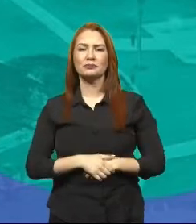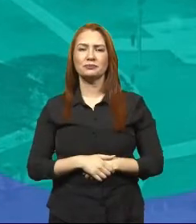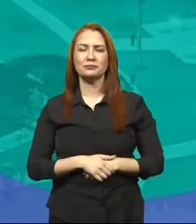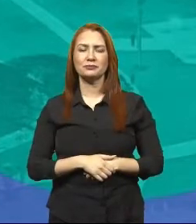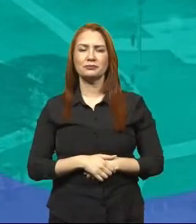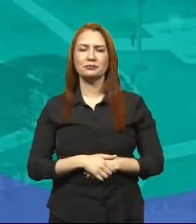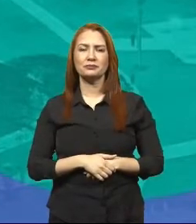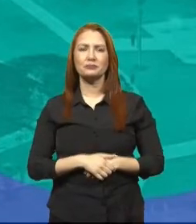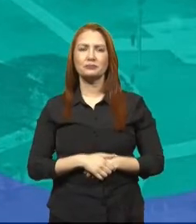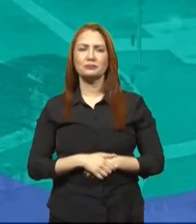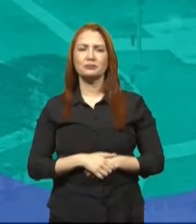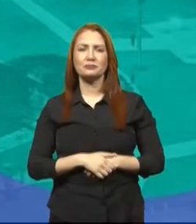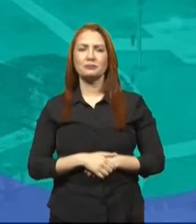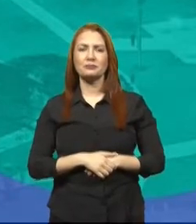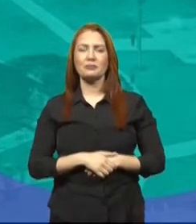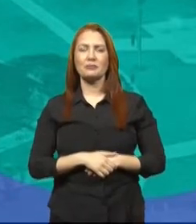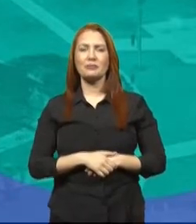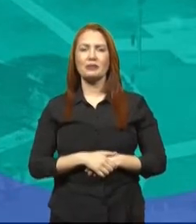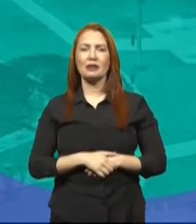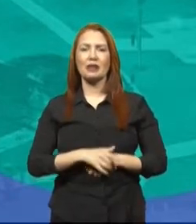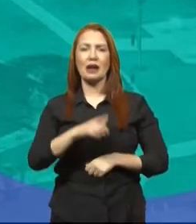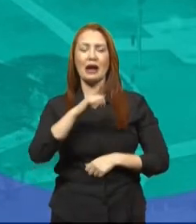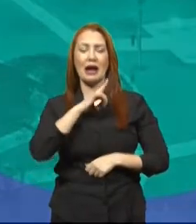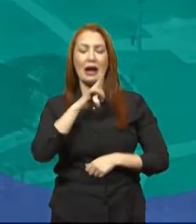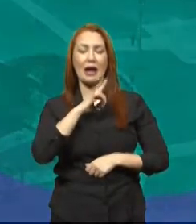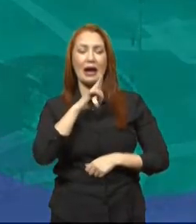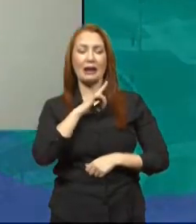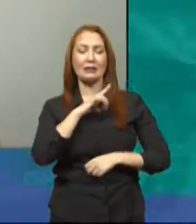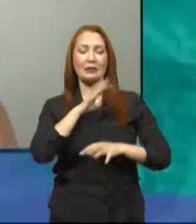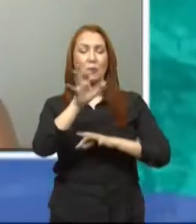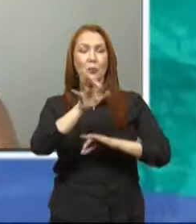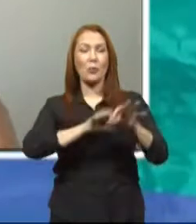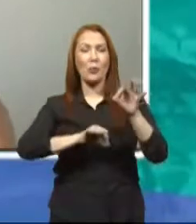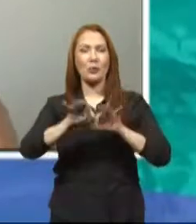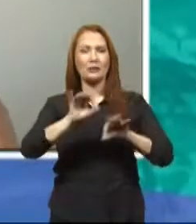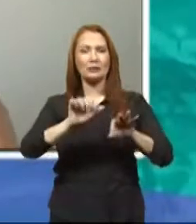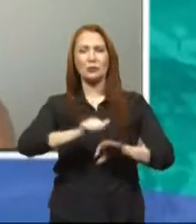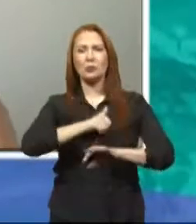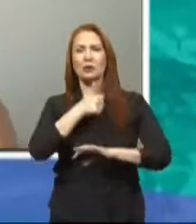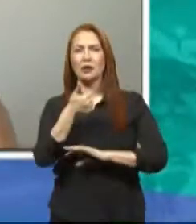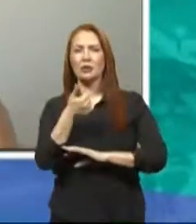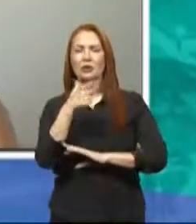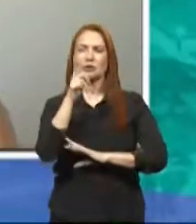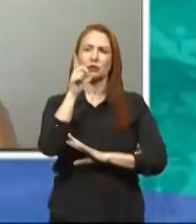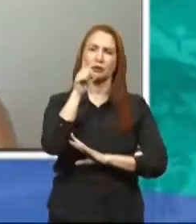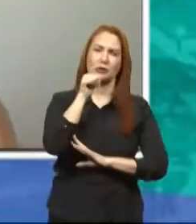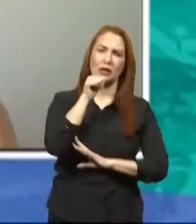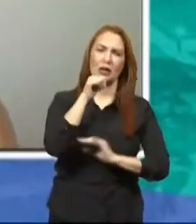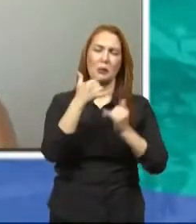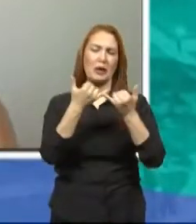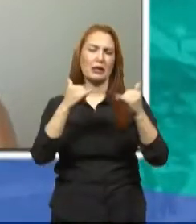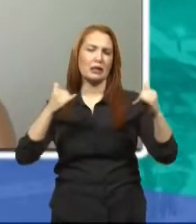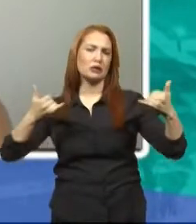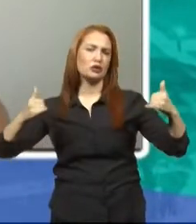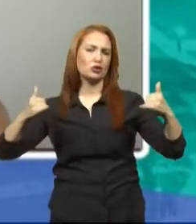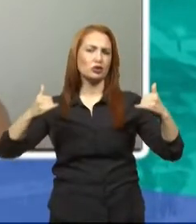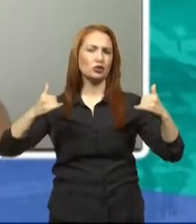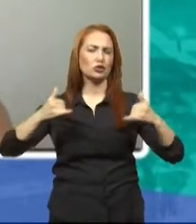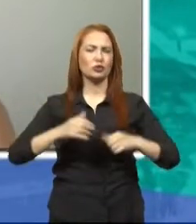a gerir melhor os recursos que a gente tem, seja de água, seja de energia elétrica,